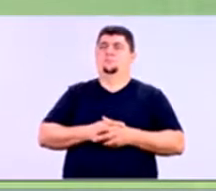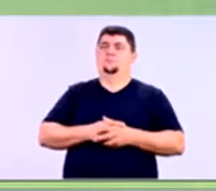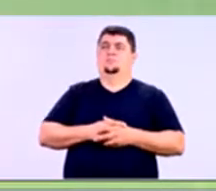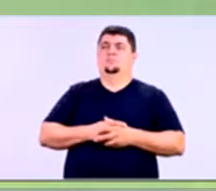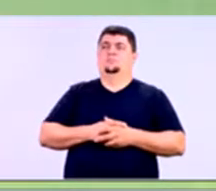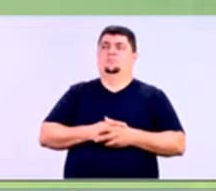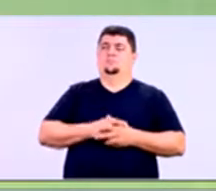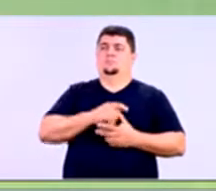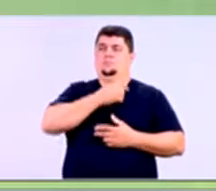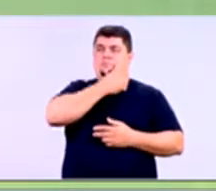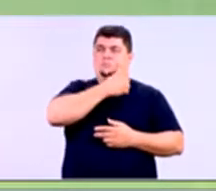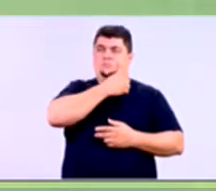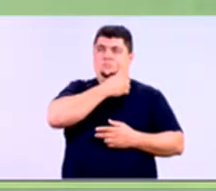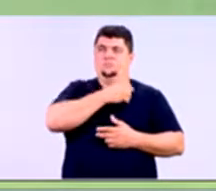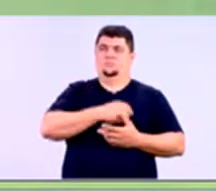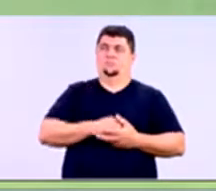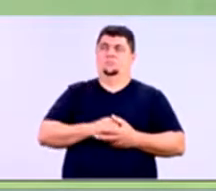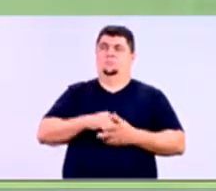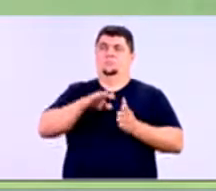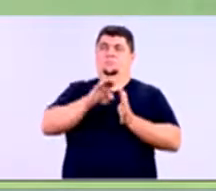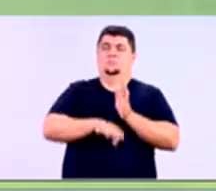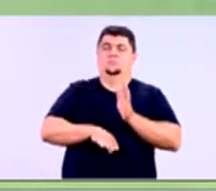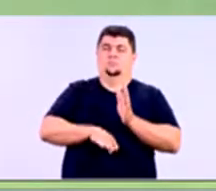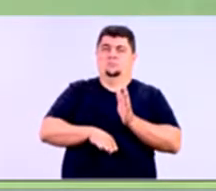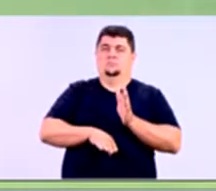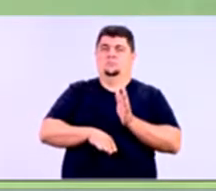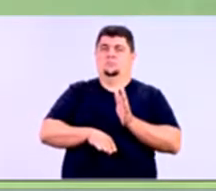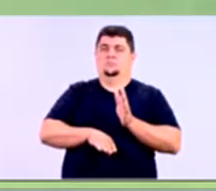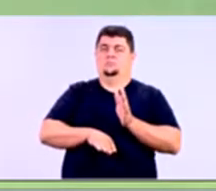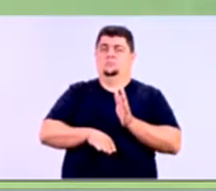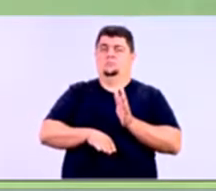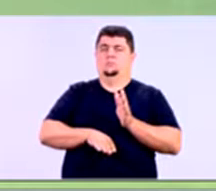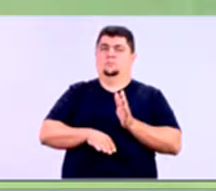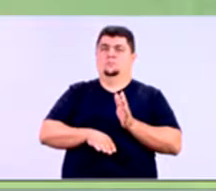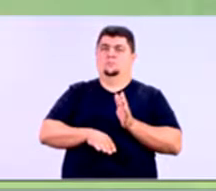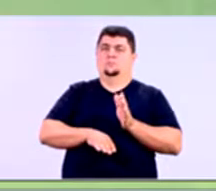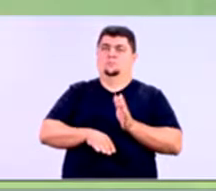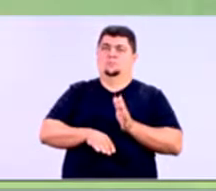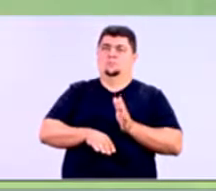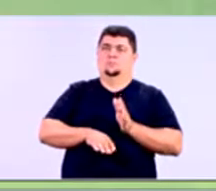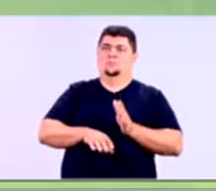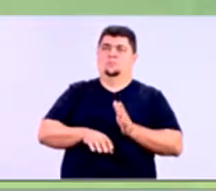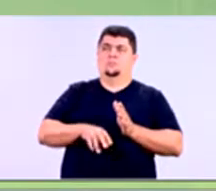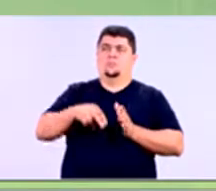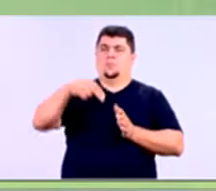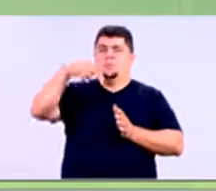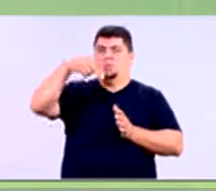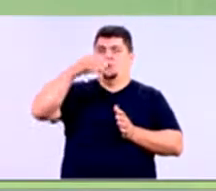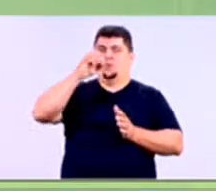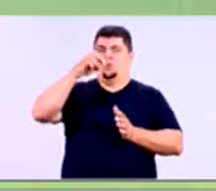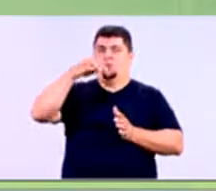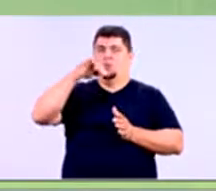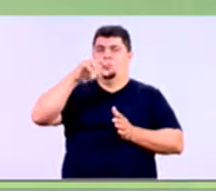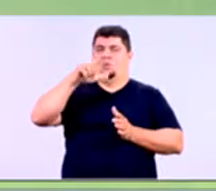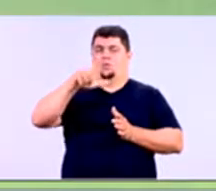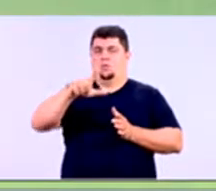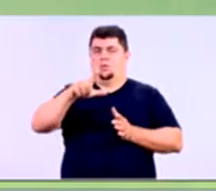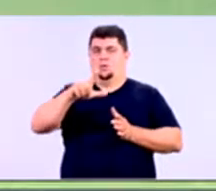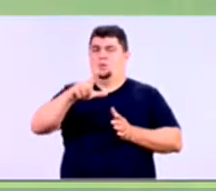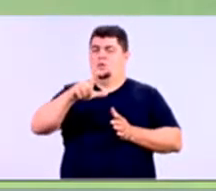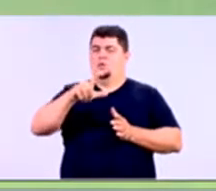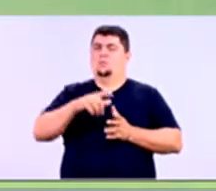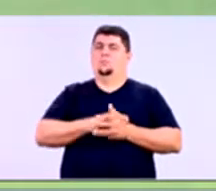ver. O desconto é calculado em cima do valor com juros, que é o